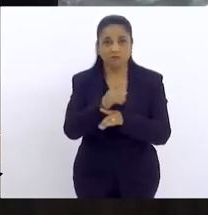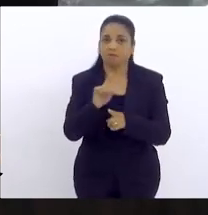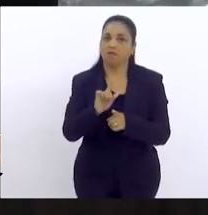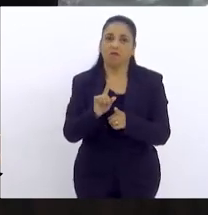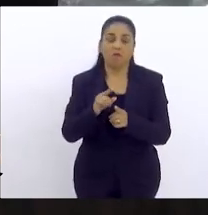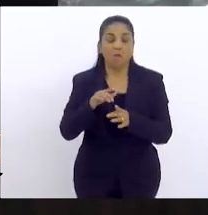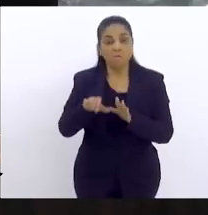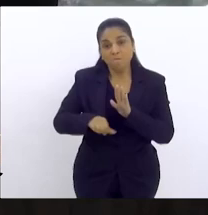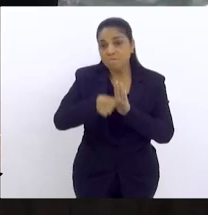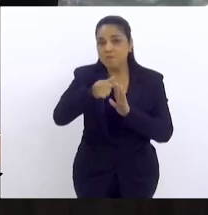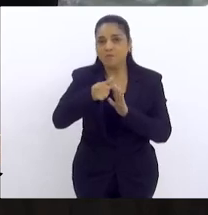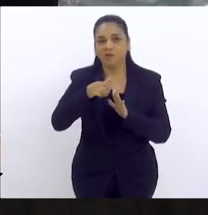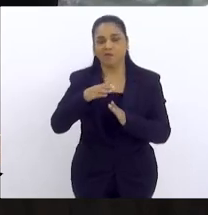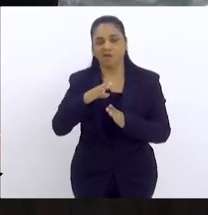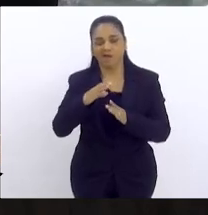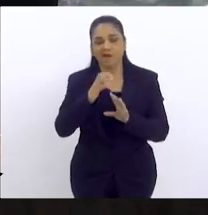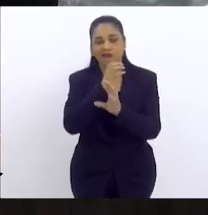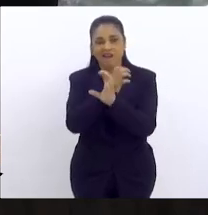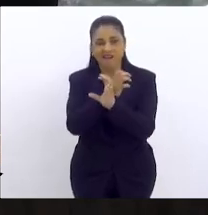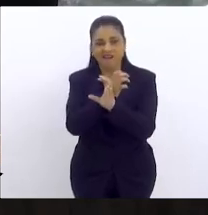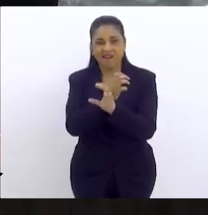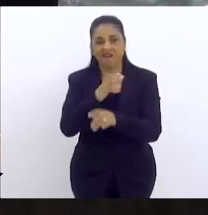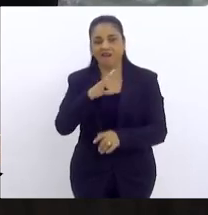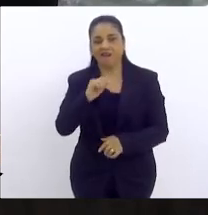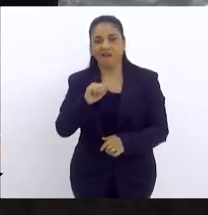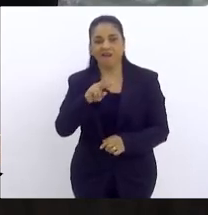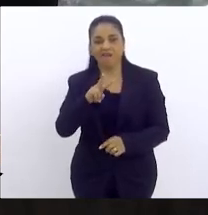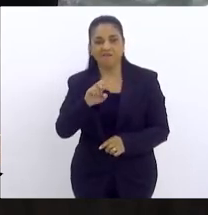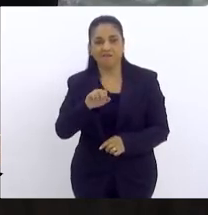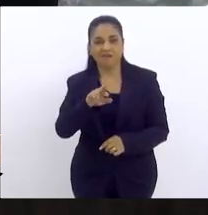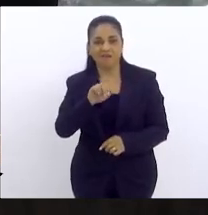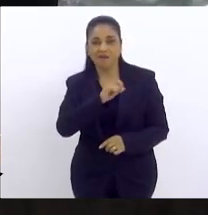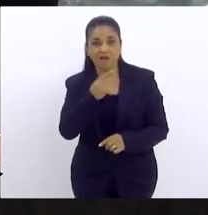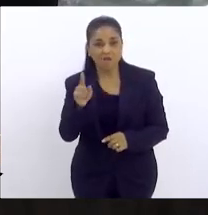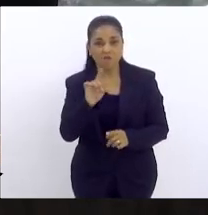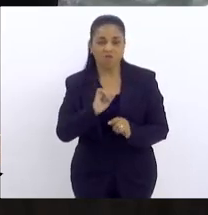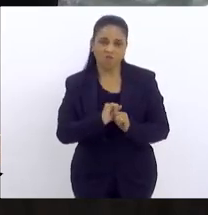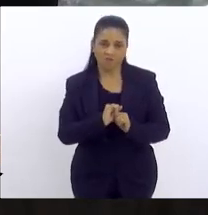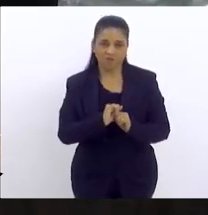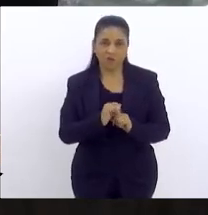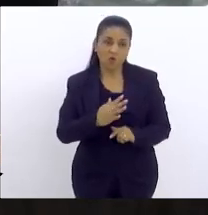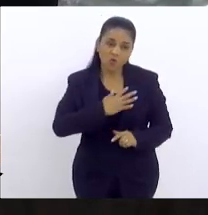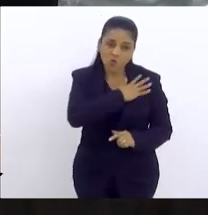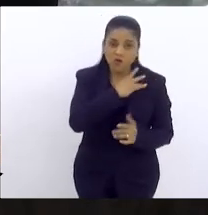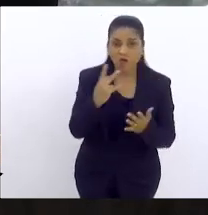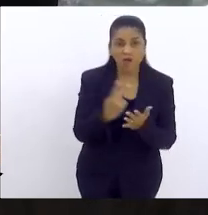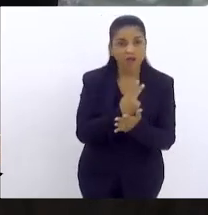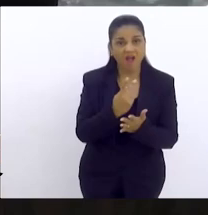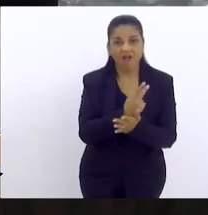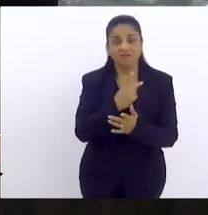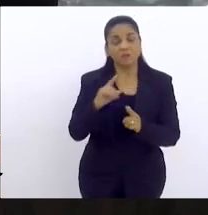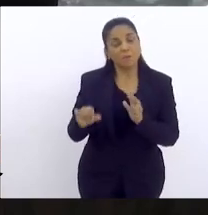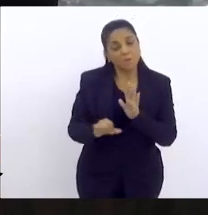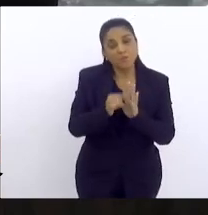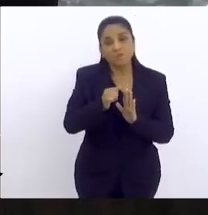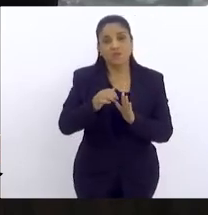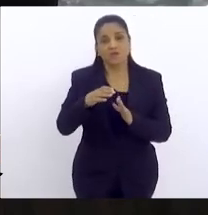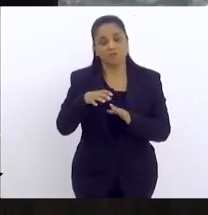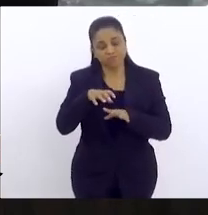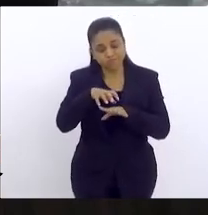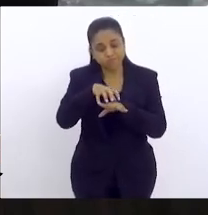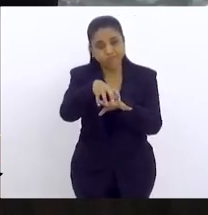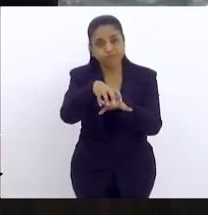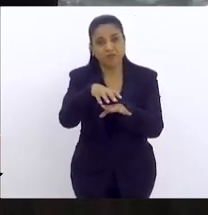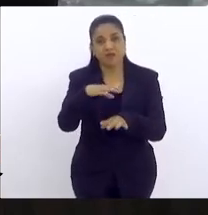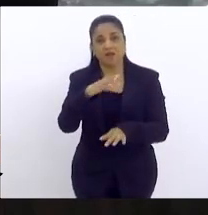pô não é o BOPE tem que entrar é o nosso policial que tem que entrar mas Coronel tá errado desculpa eu vou falar primeiro tem que entrar o caveirão para dar